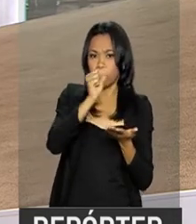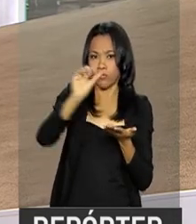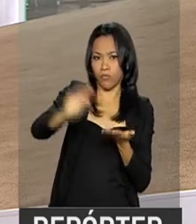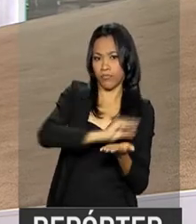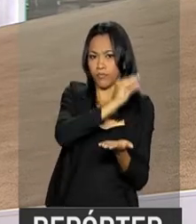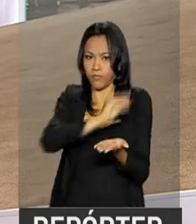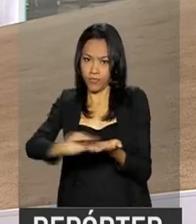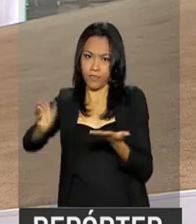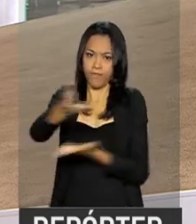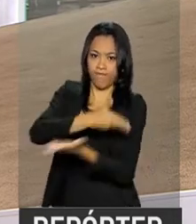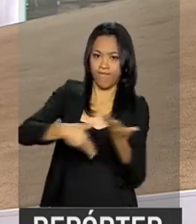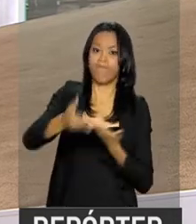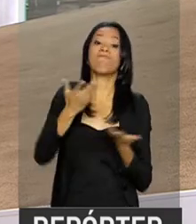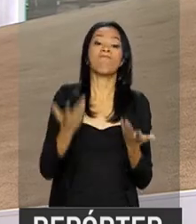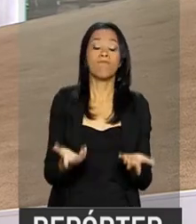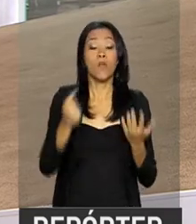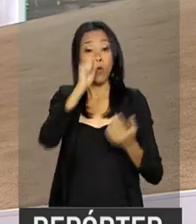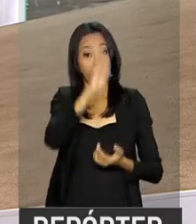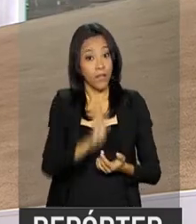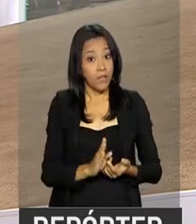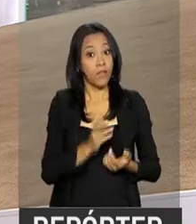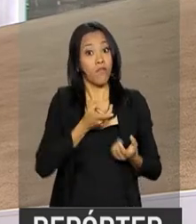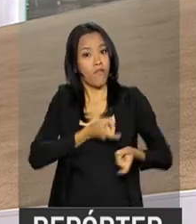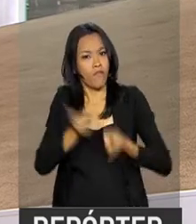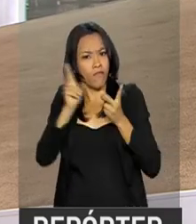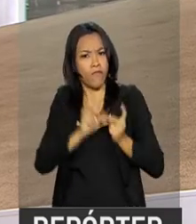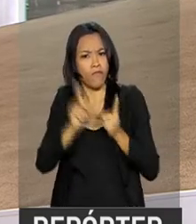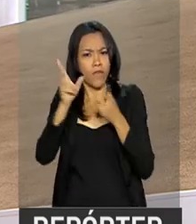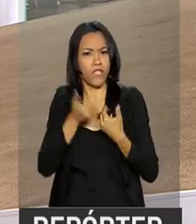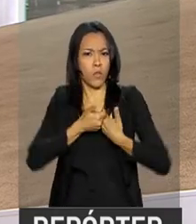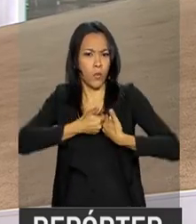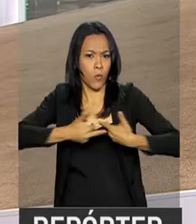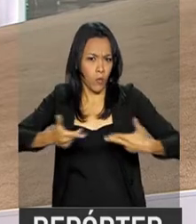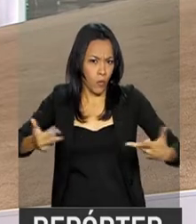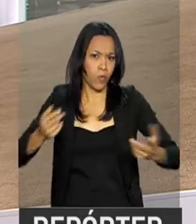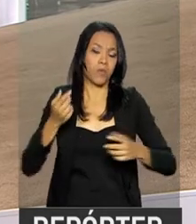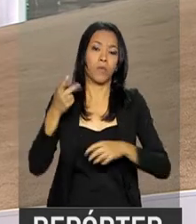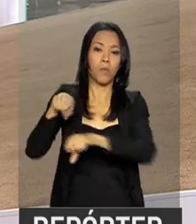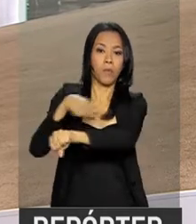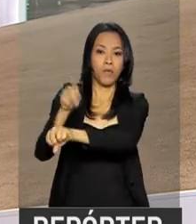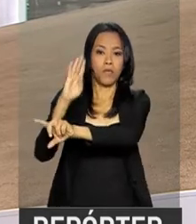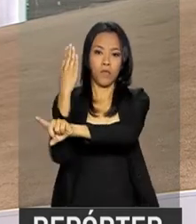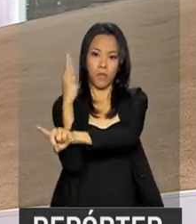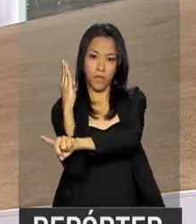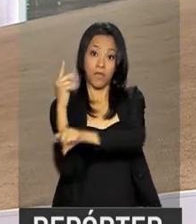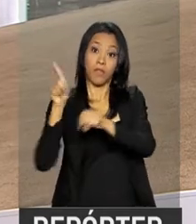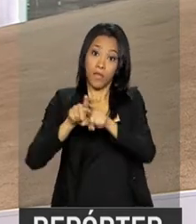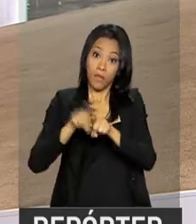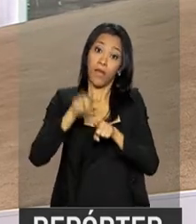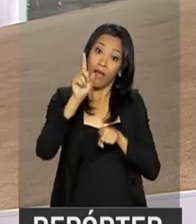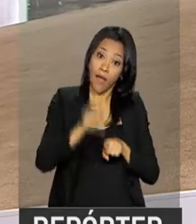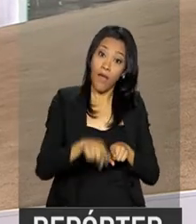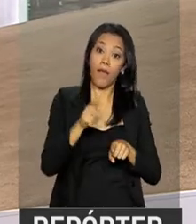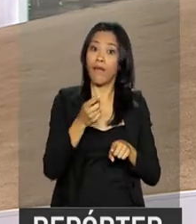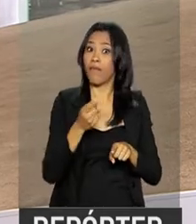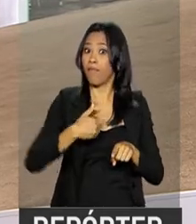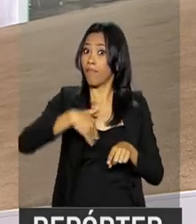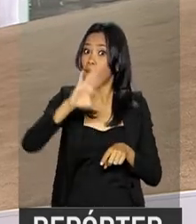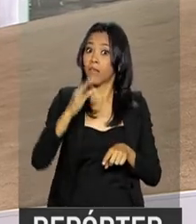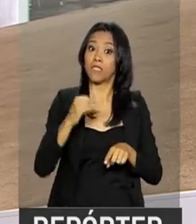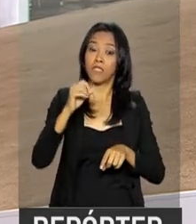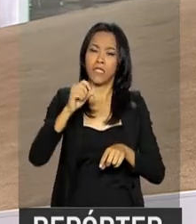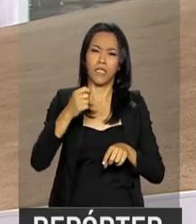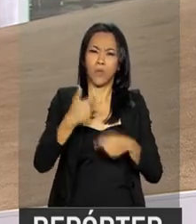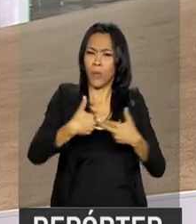maior parceiro comercial da bolívia é também o principal mercado de destino das exportações bolivianas